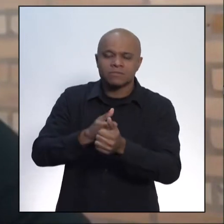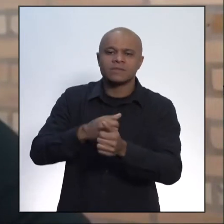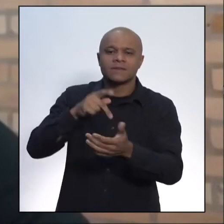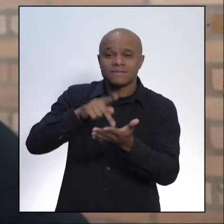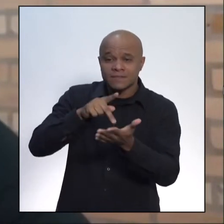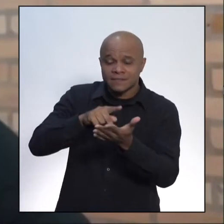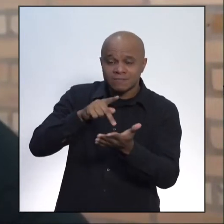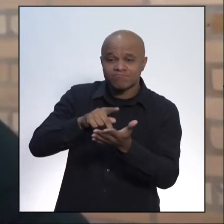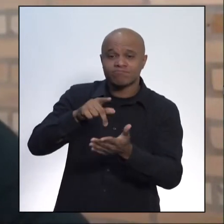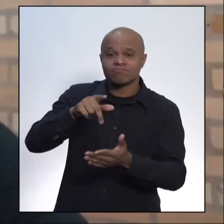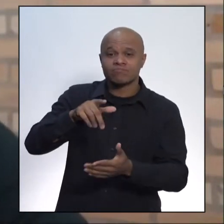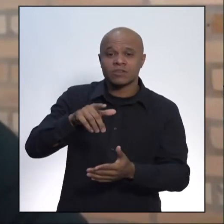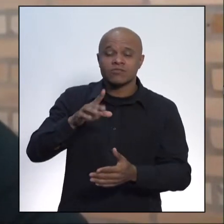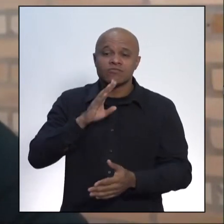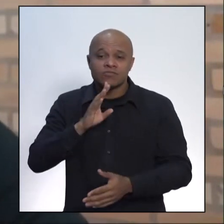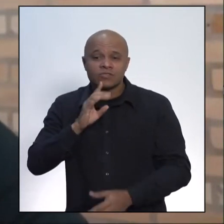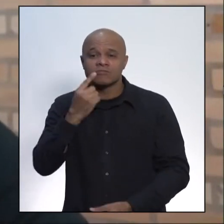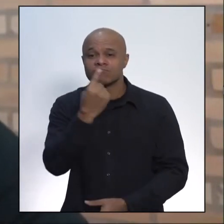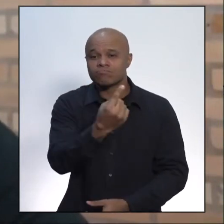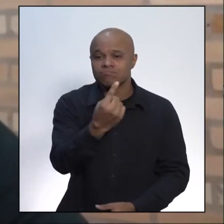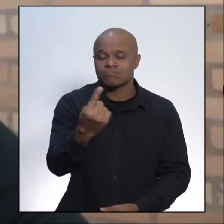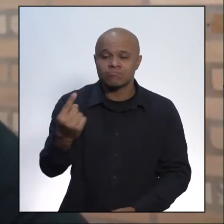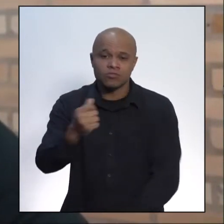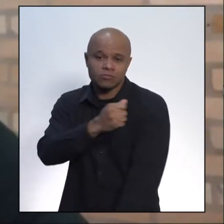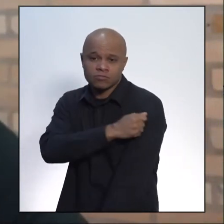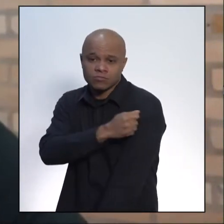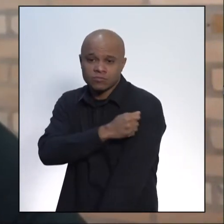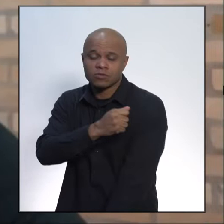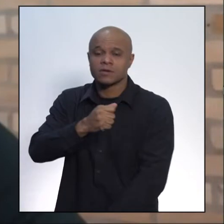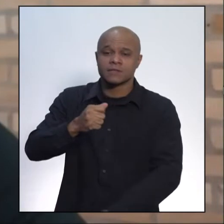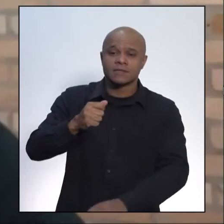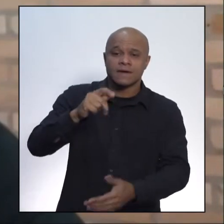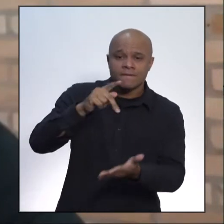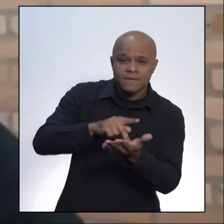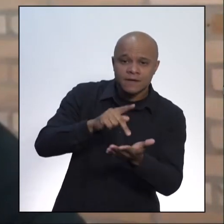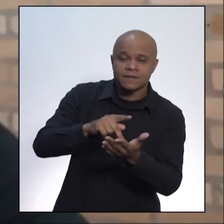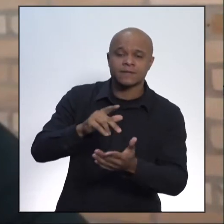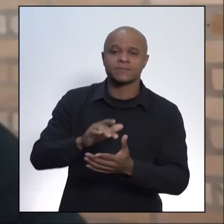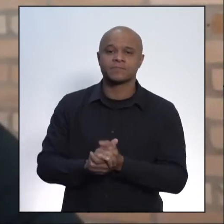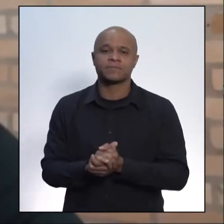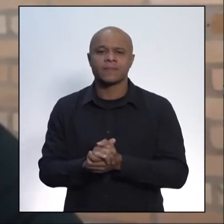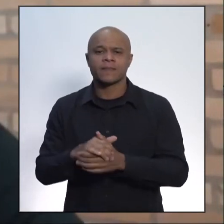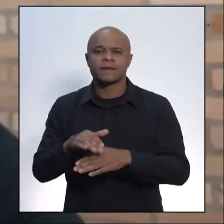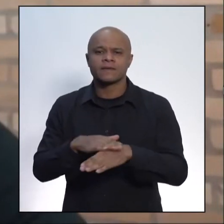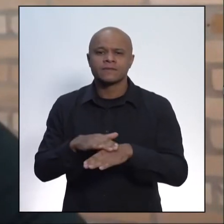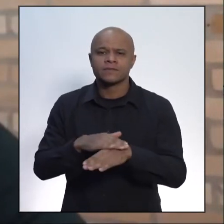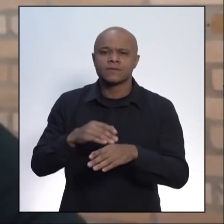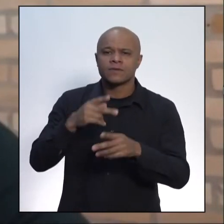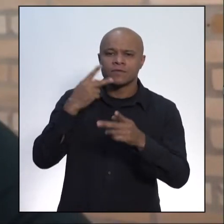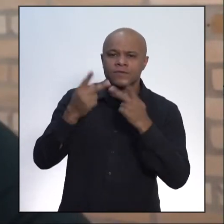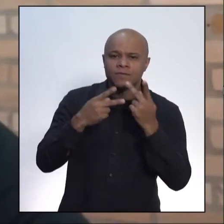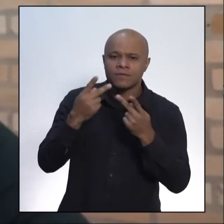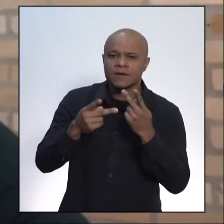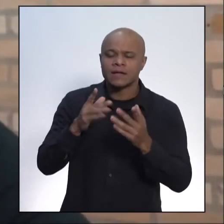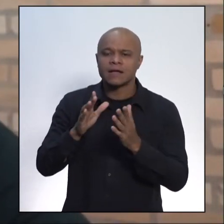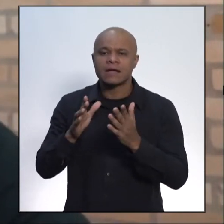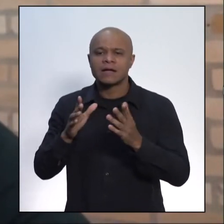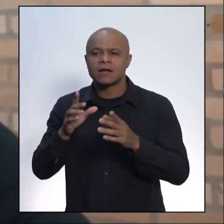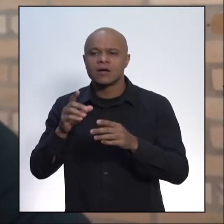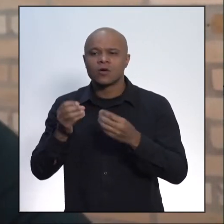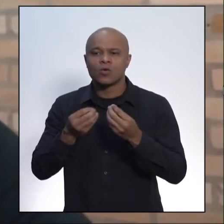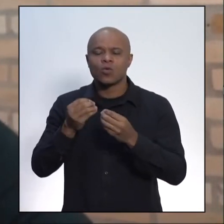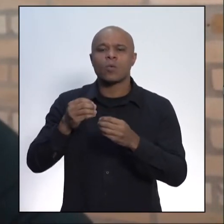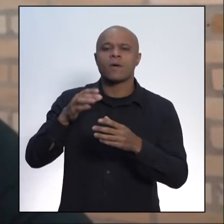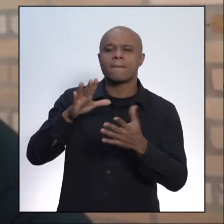Então, talvez conhecer a realidade do seu aluno é bem importante. Eu conversei ontem com uma gestora de um outro estado, uma diretora de uma escola do